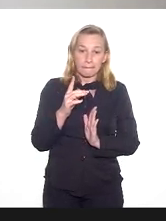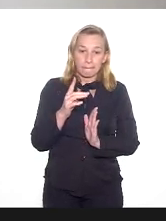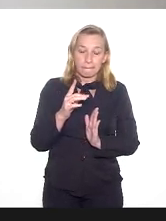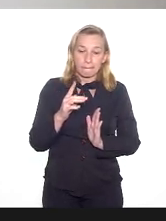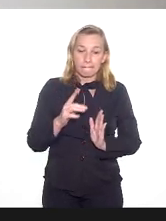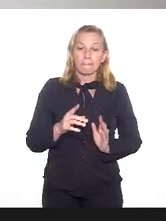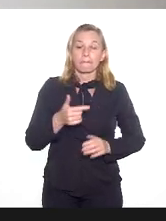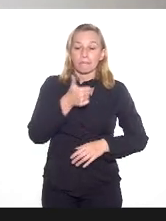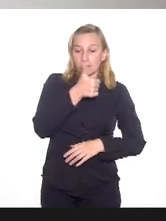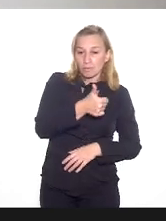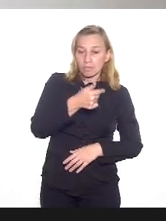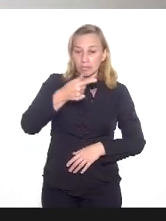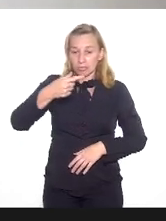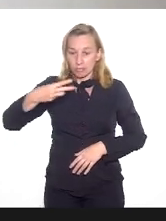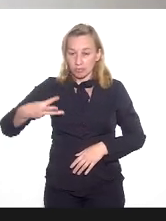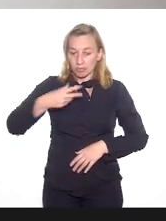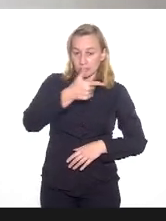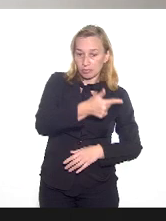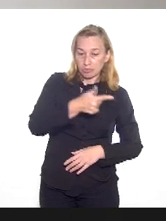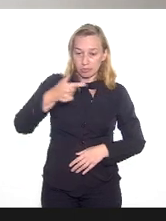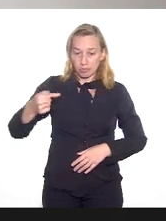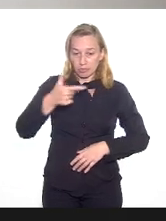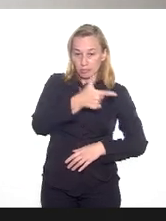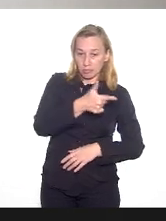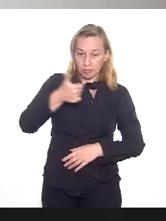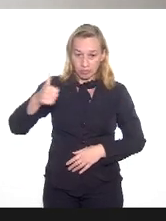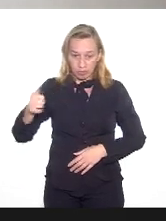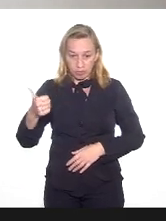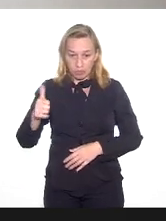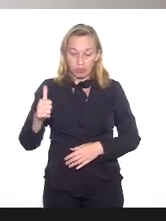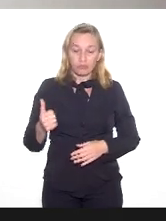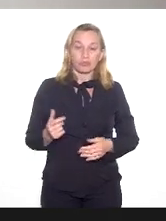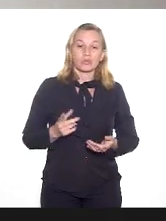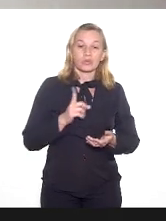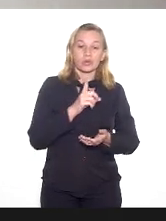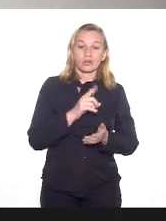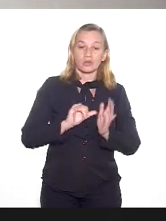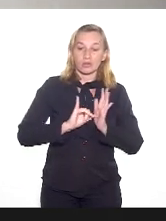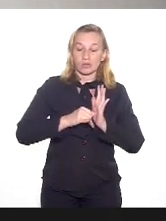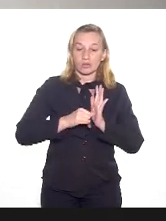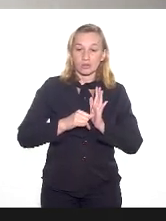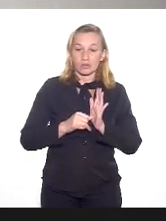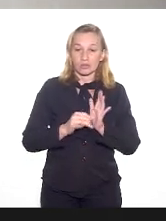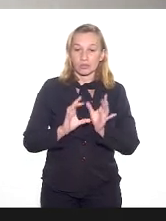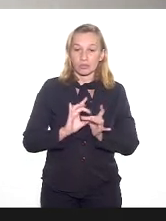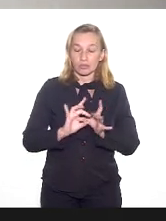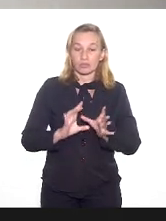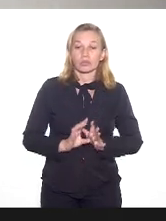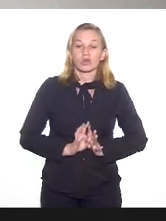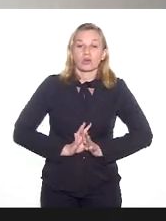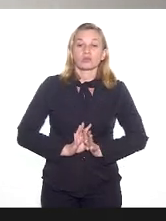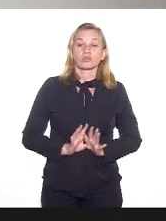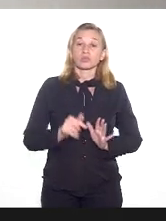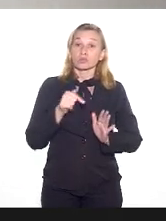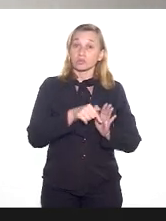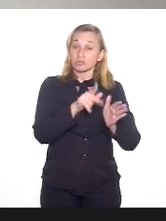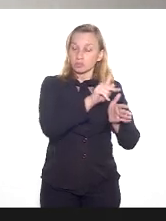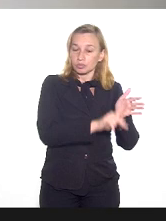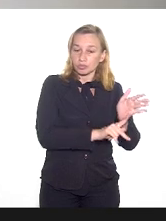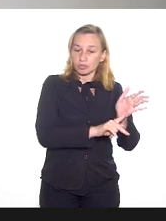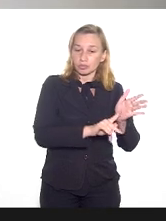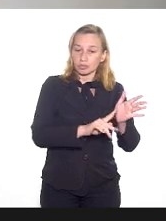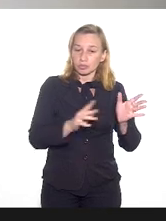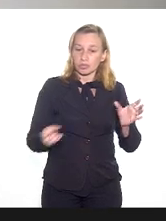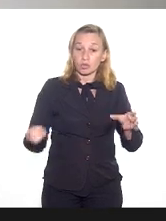2003, 2007 e 2011. Esta lei entra em vigor na data da sua publicação. Esse projeto ele não incorpora nenhuma